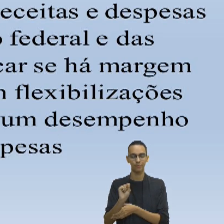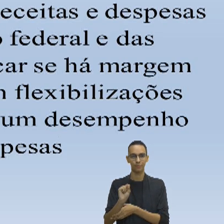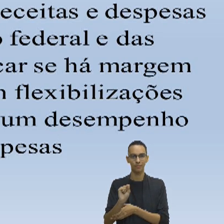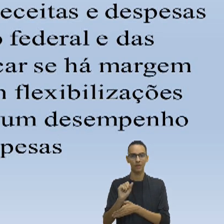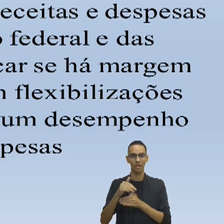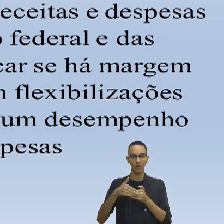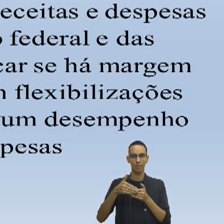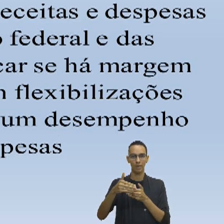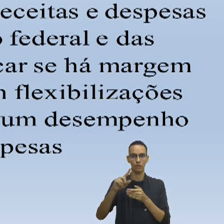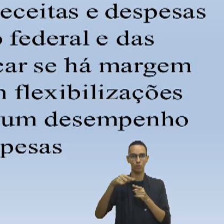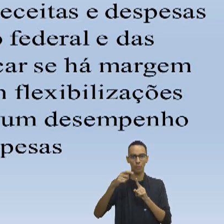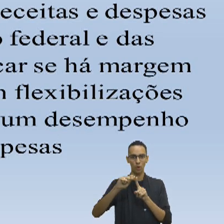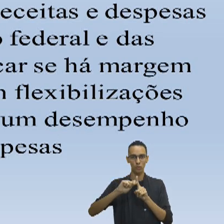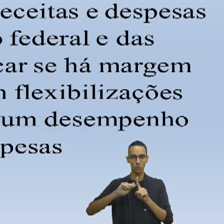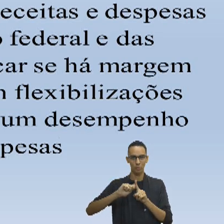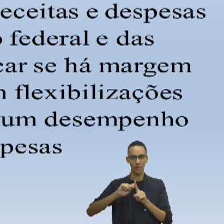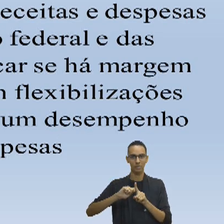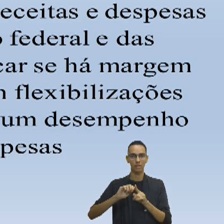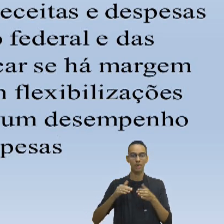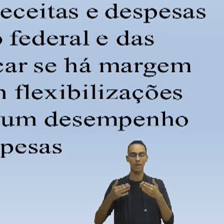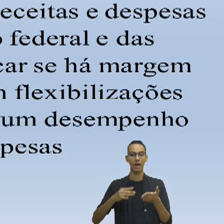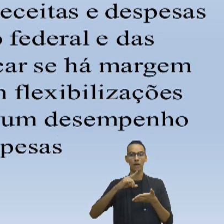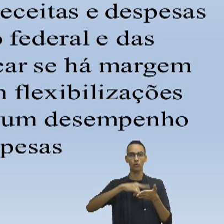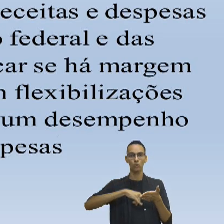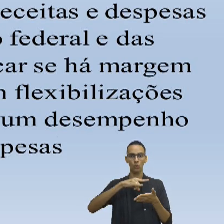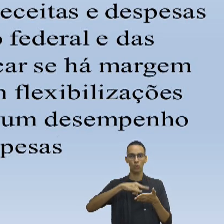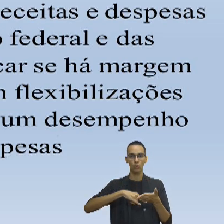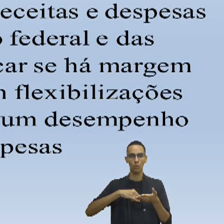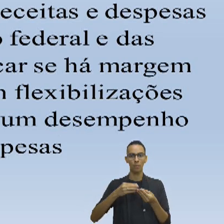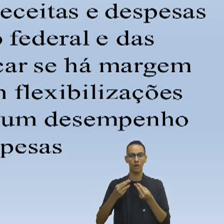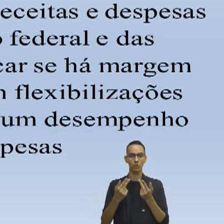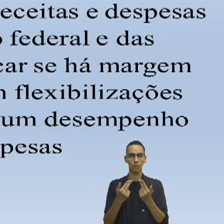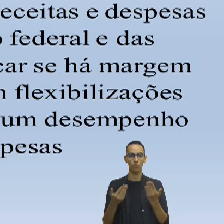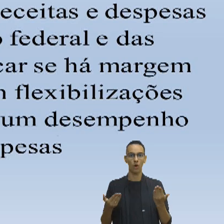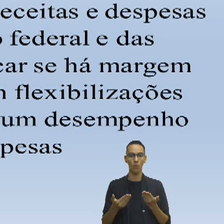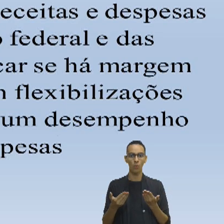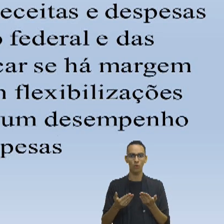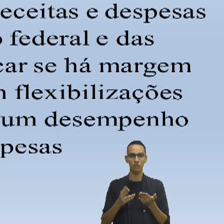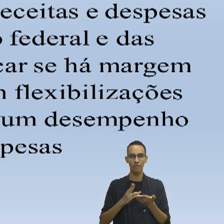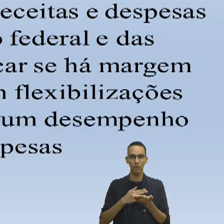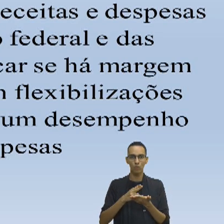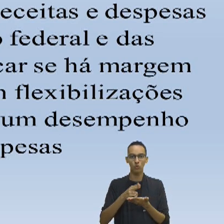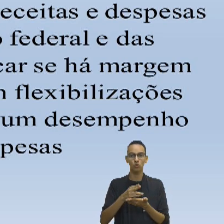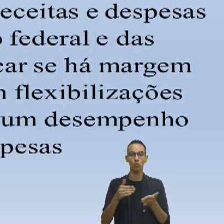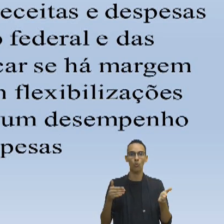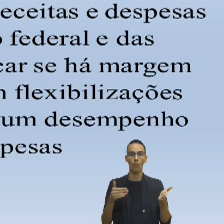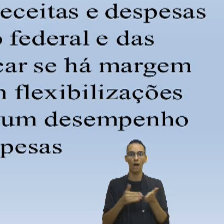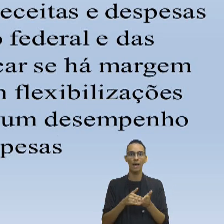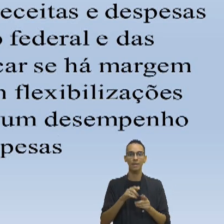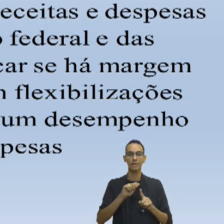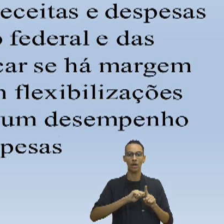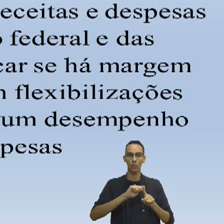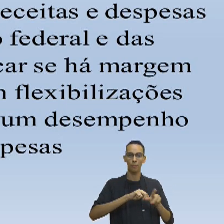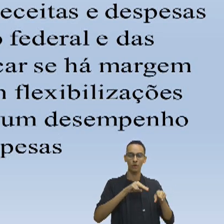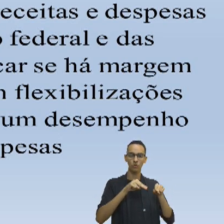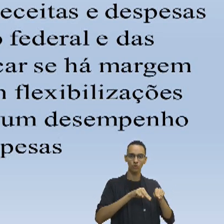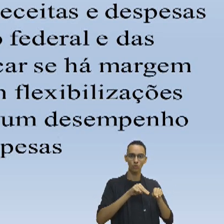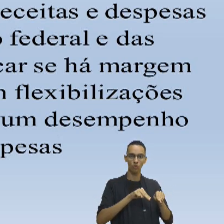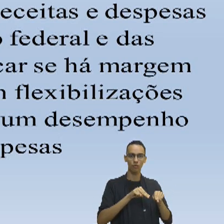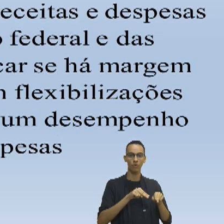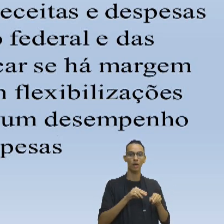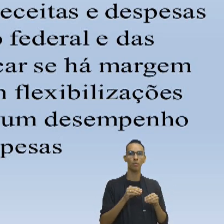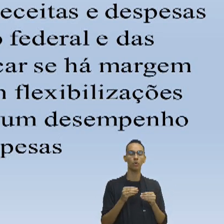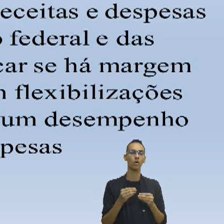isso, pelo decreto como está hoje, vai seguir até novembro, quando ele liberaria todo o